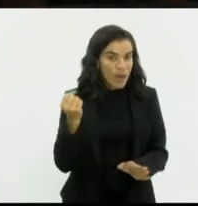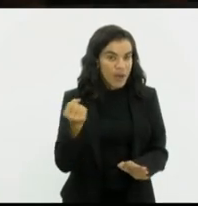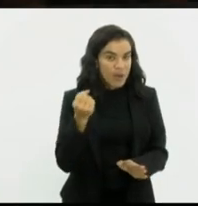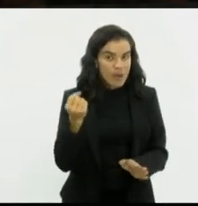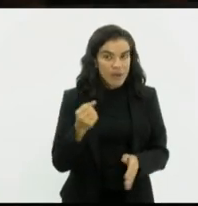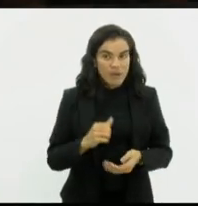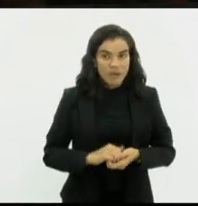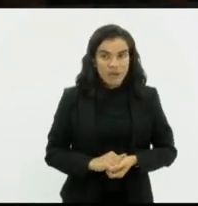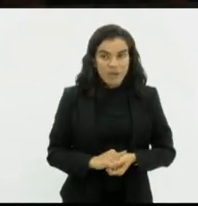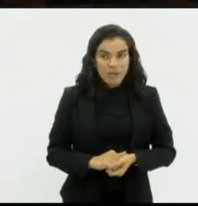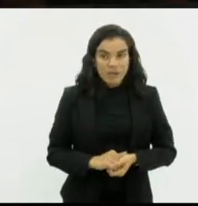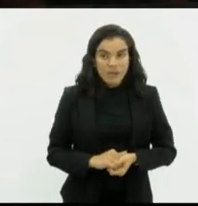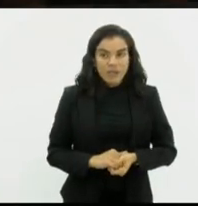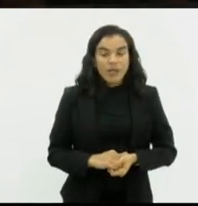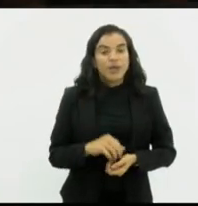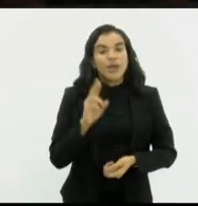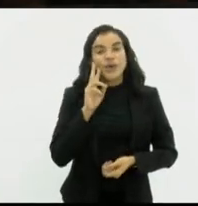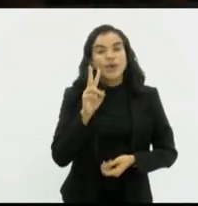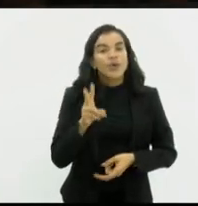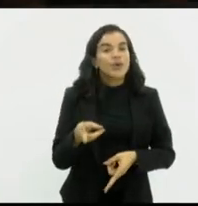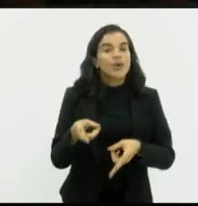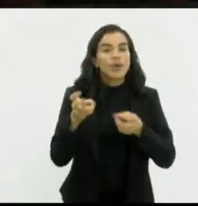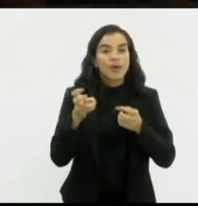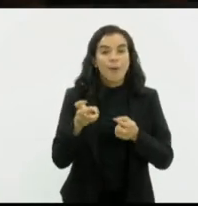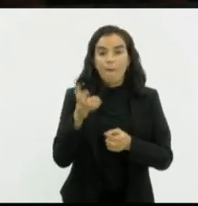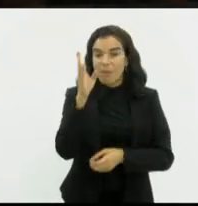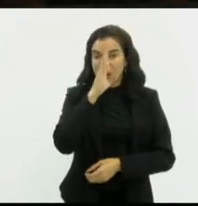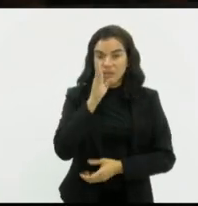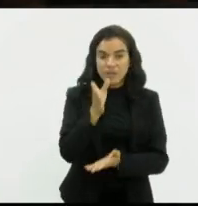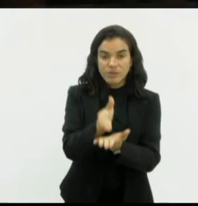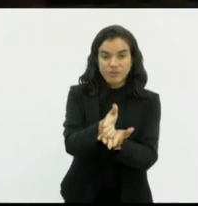inacreditável, e vemos o quê? Um Brasil dividido,